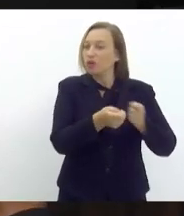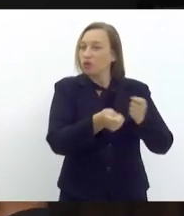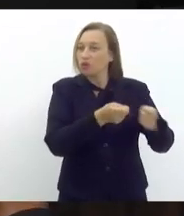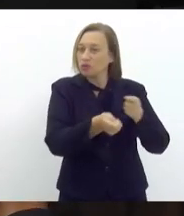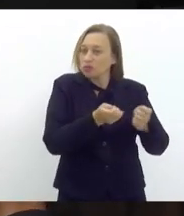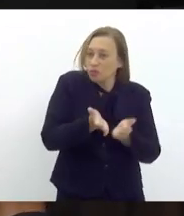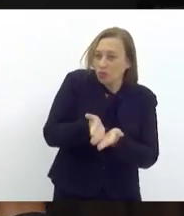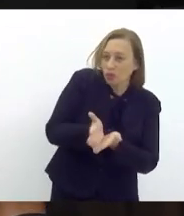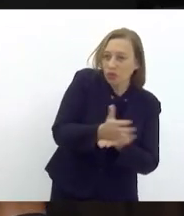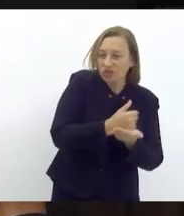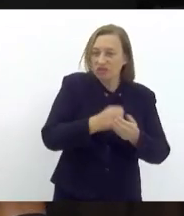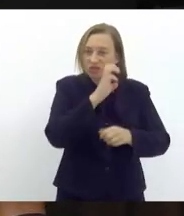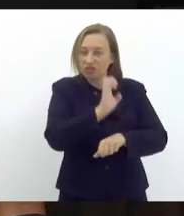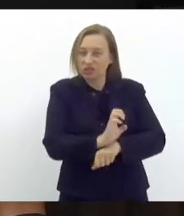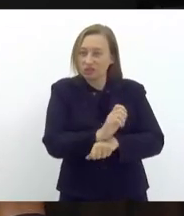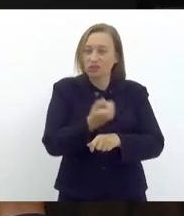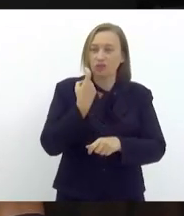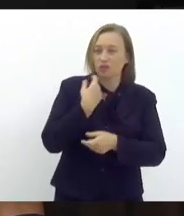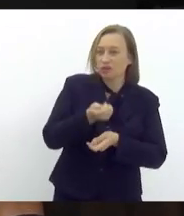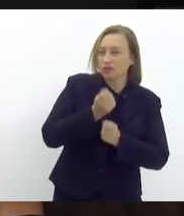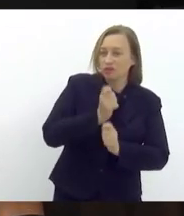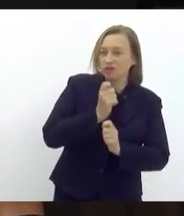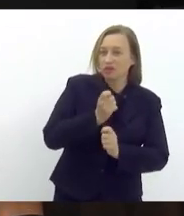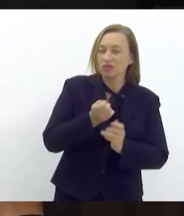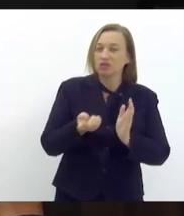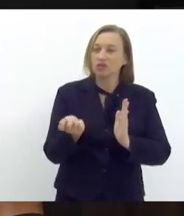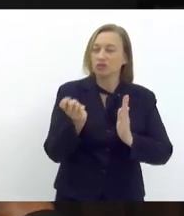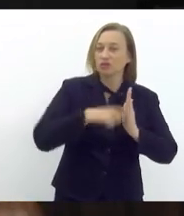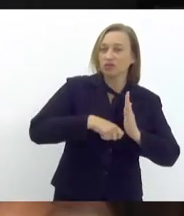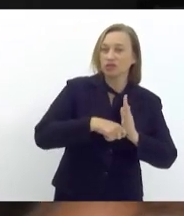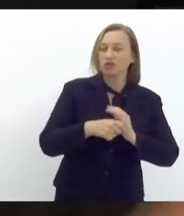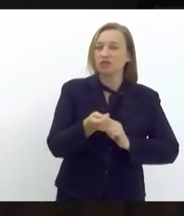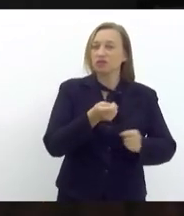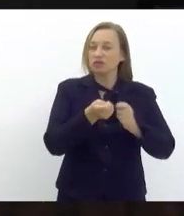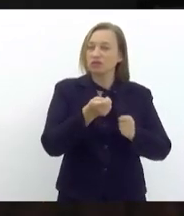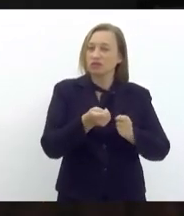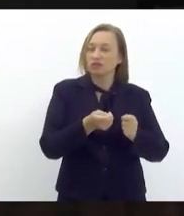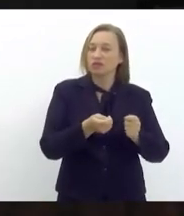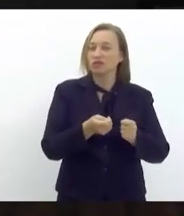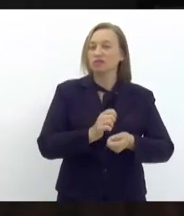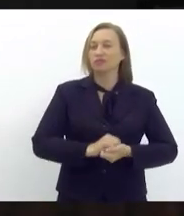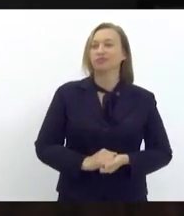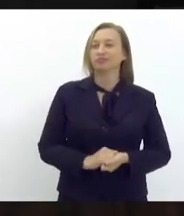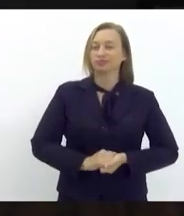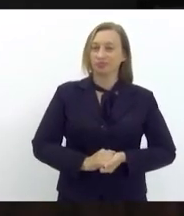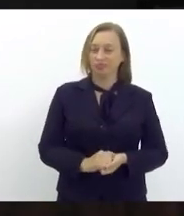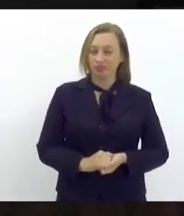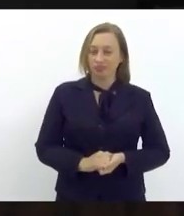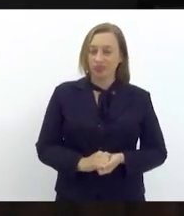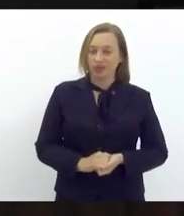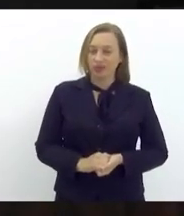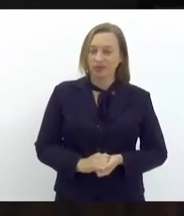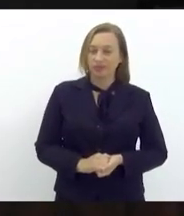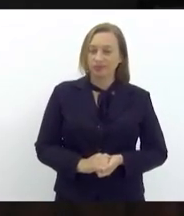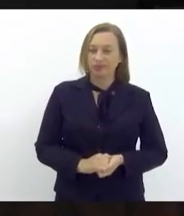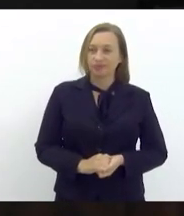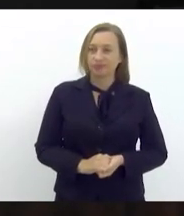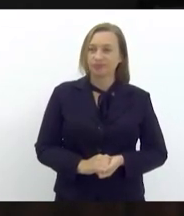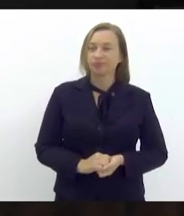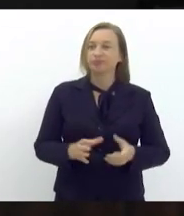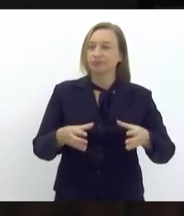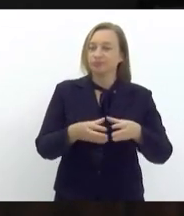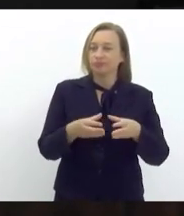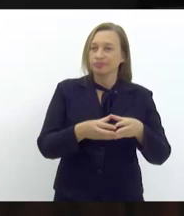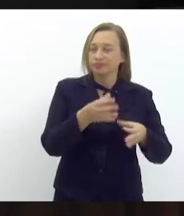arrecadação estadual de fiscalização dos tributos estaduais e de orçamento finanças fiscalização financeira e controle para emitir parecer pela